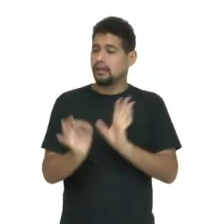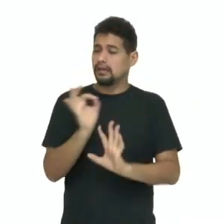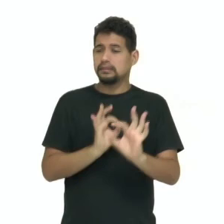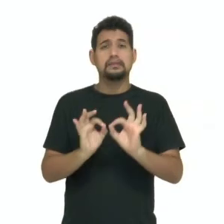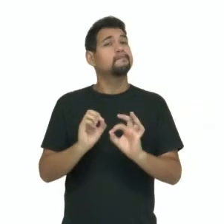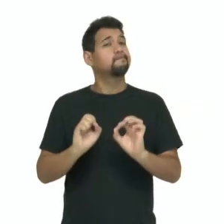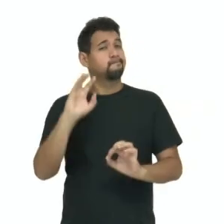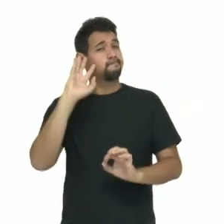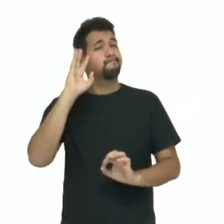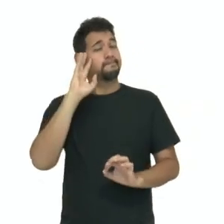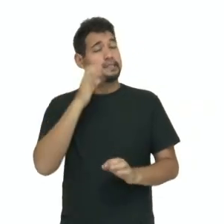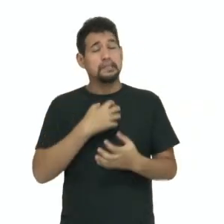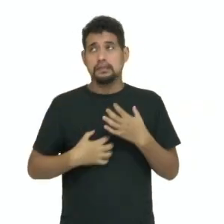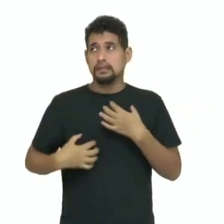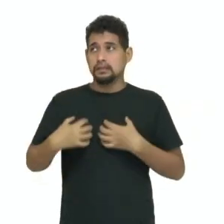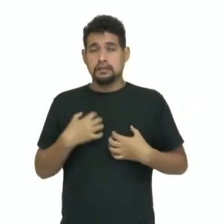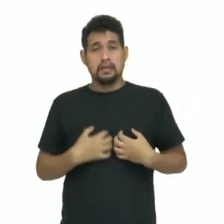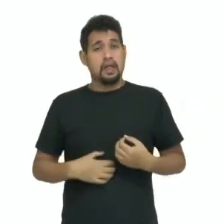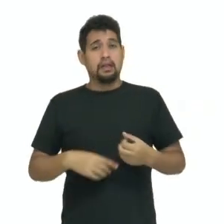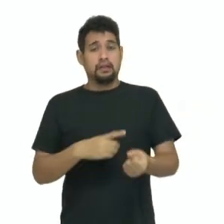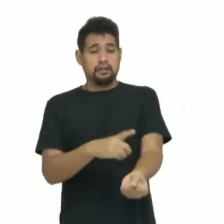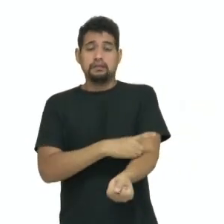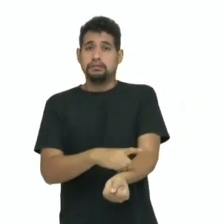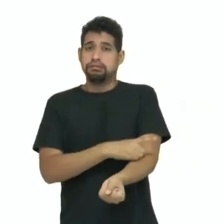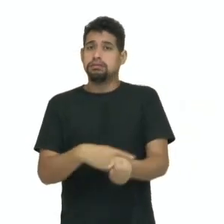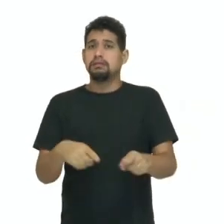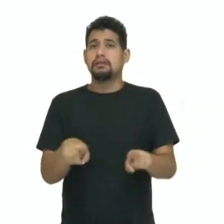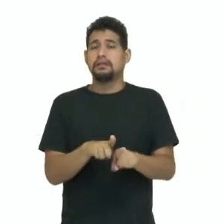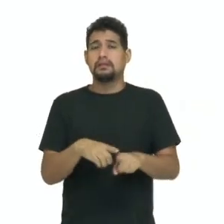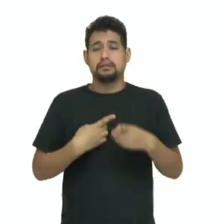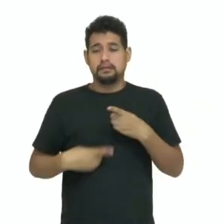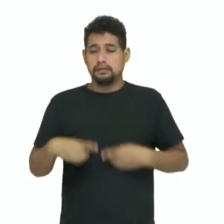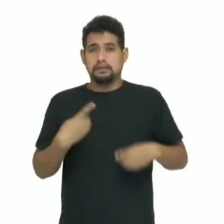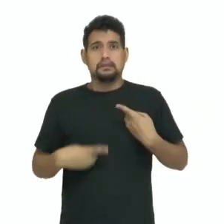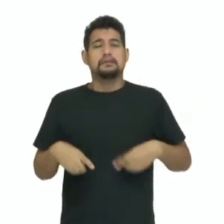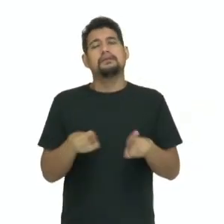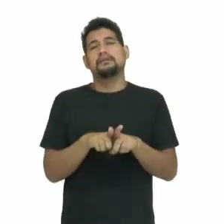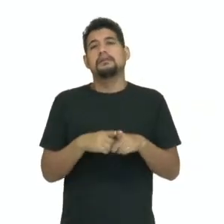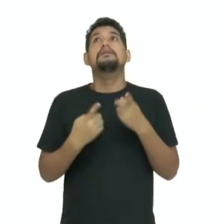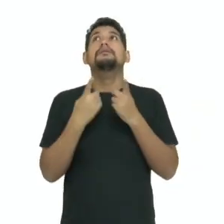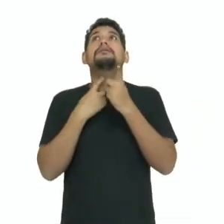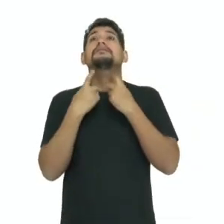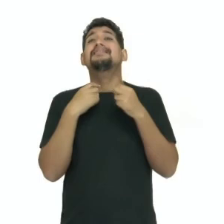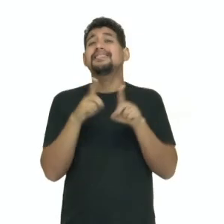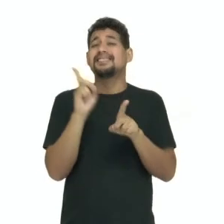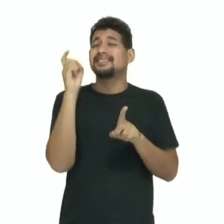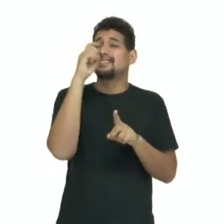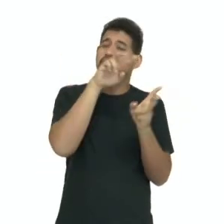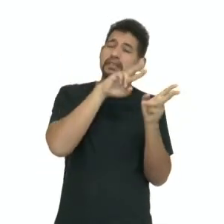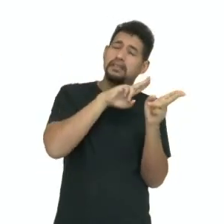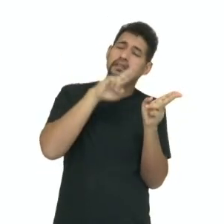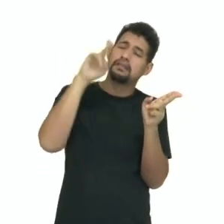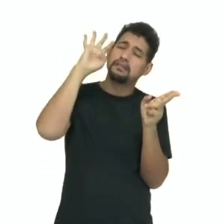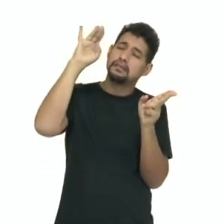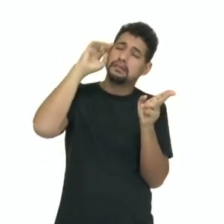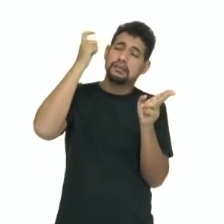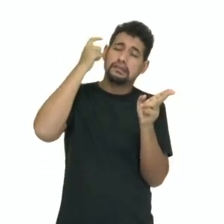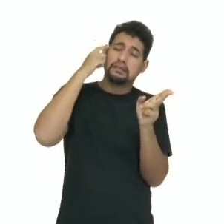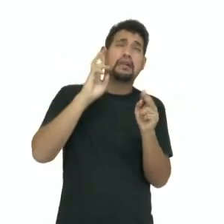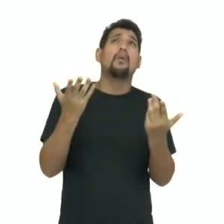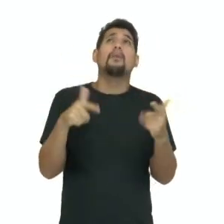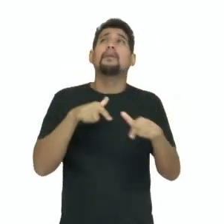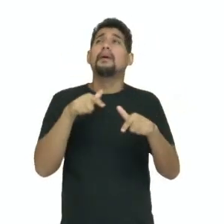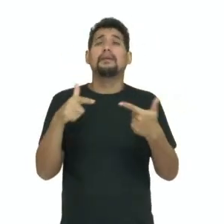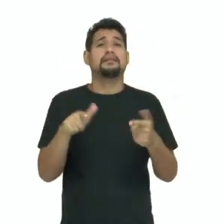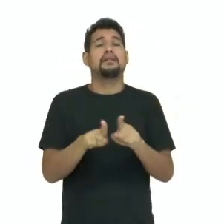pode gerar estresse, depressão e ansiedade, além de dificuldade para dormir e irritabilidade. A melhor